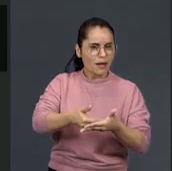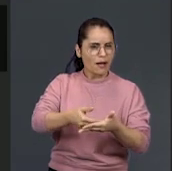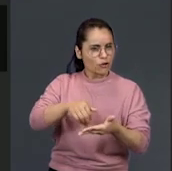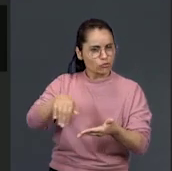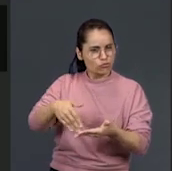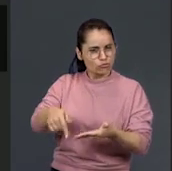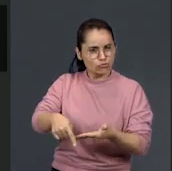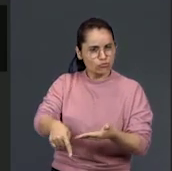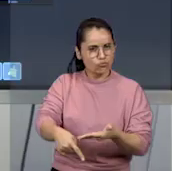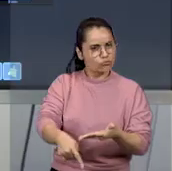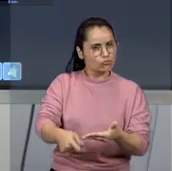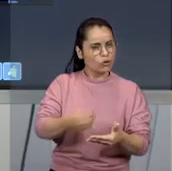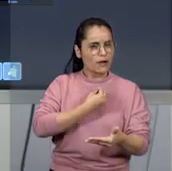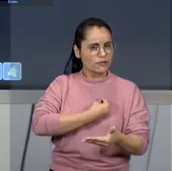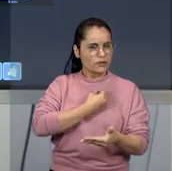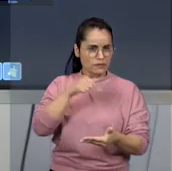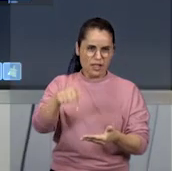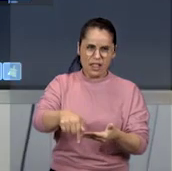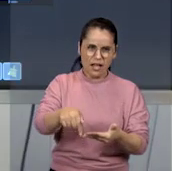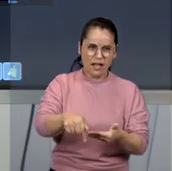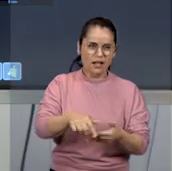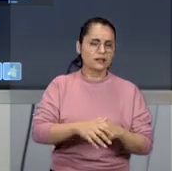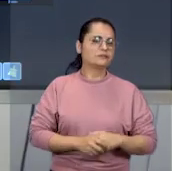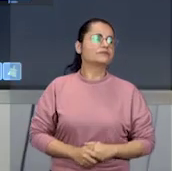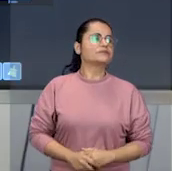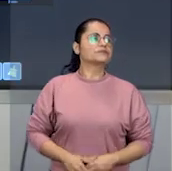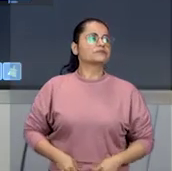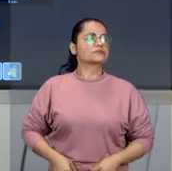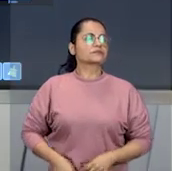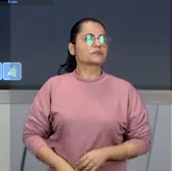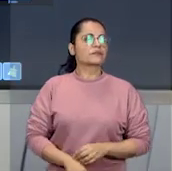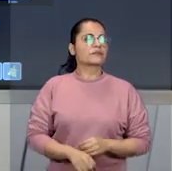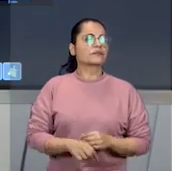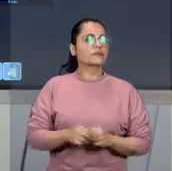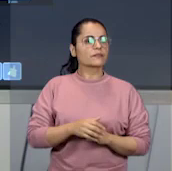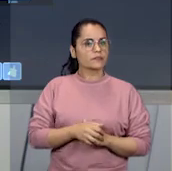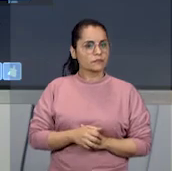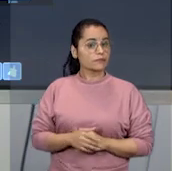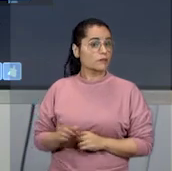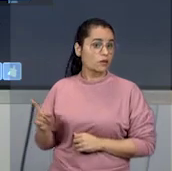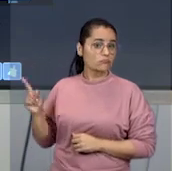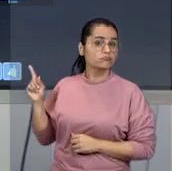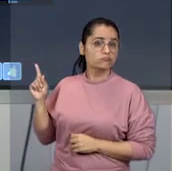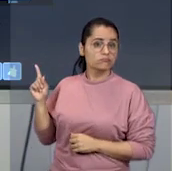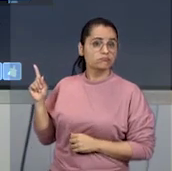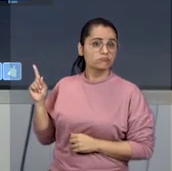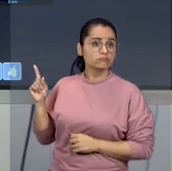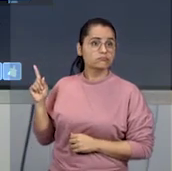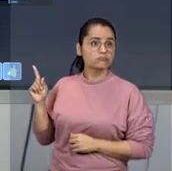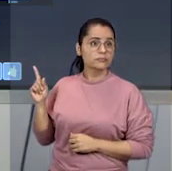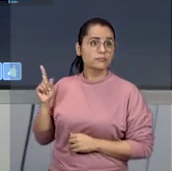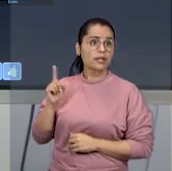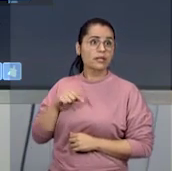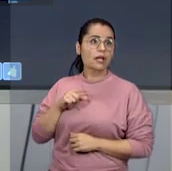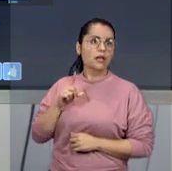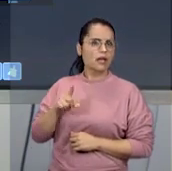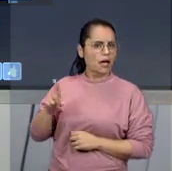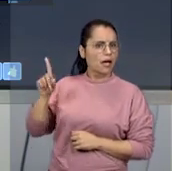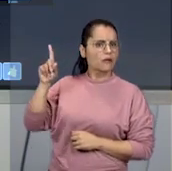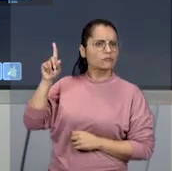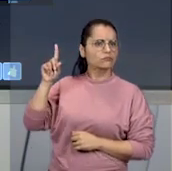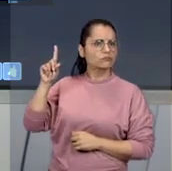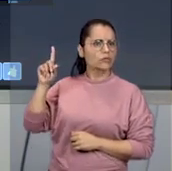fundo debaixo da água lá, fica enterradinho. Esse é o anfioxo e ele é um cefalocordado, possui